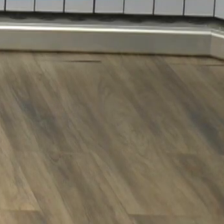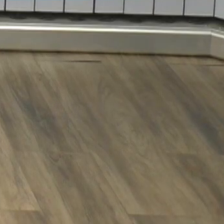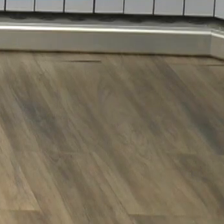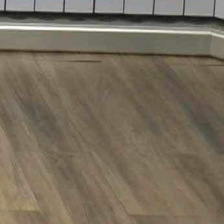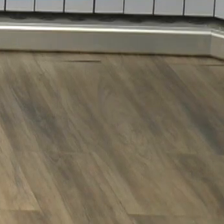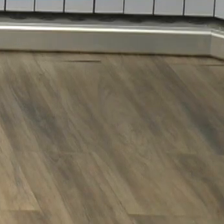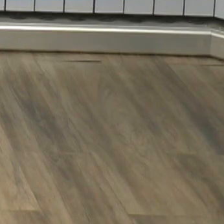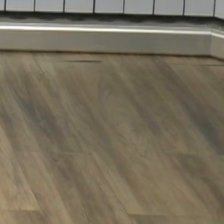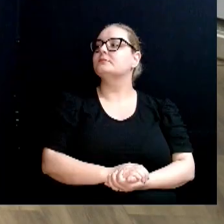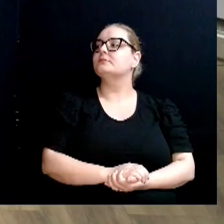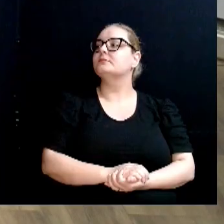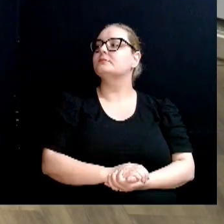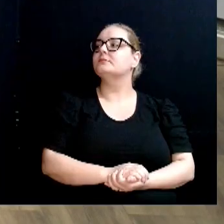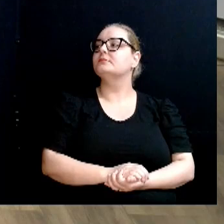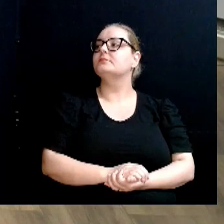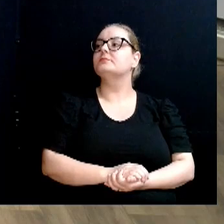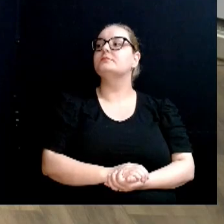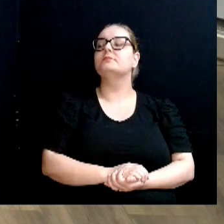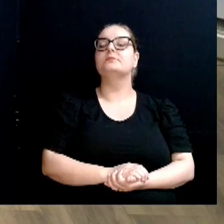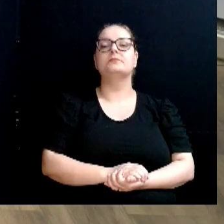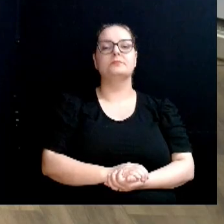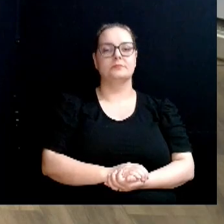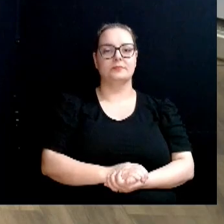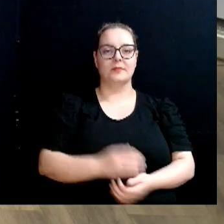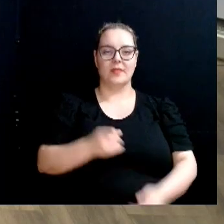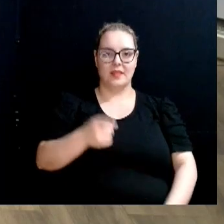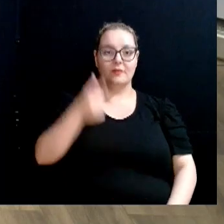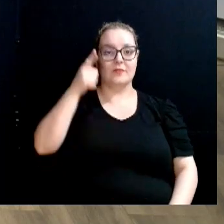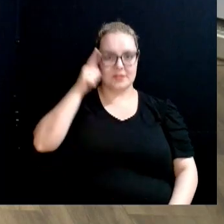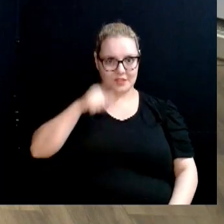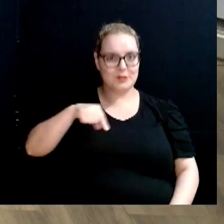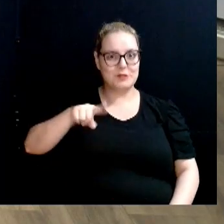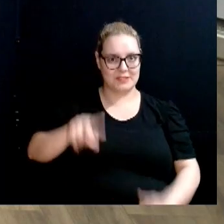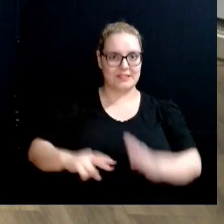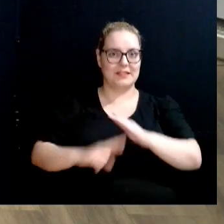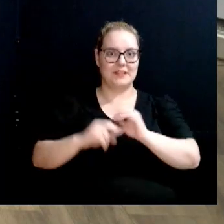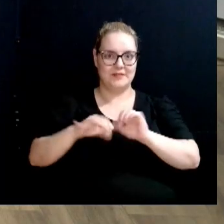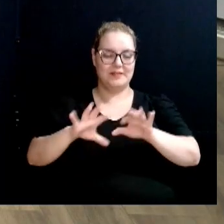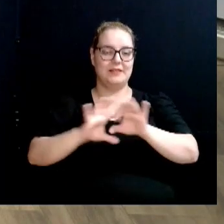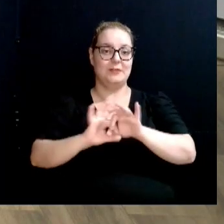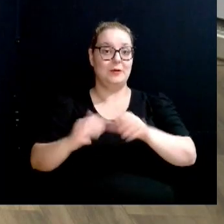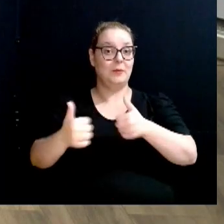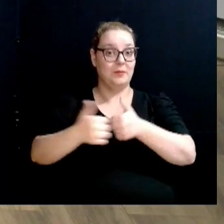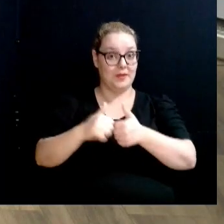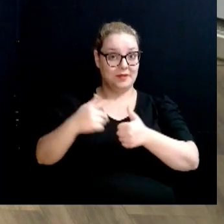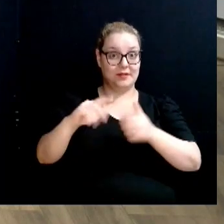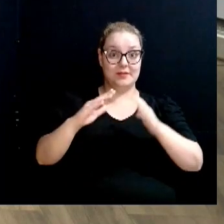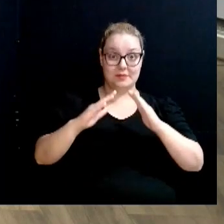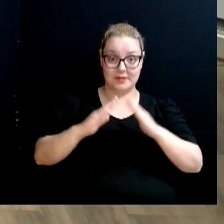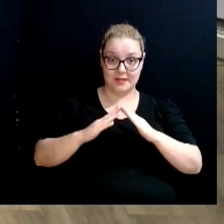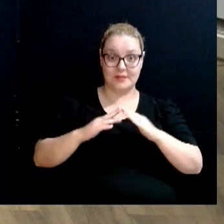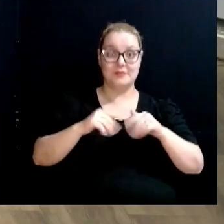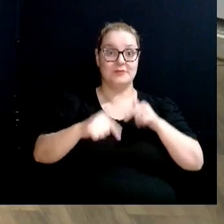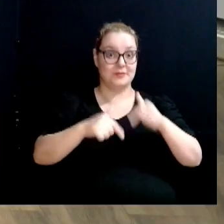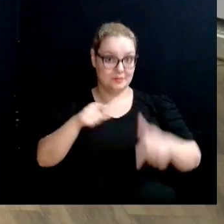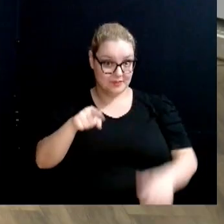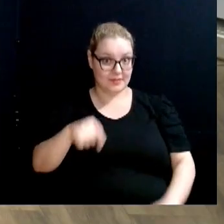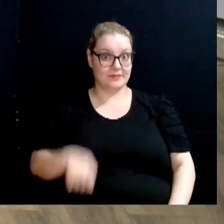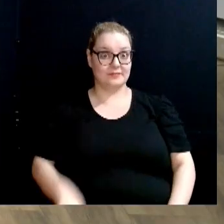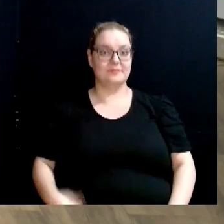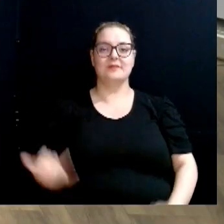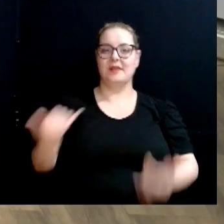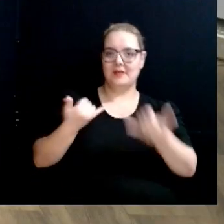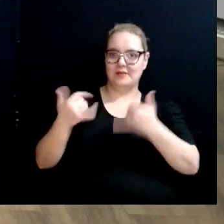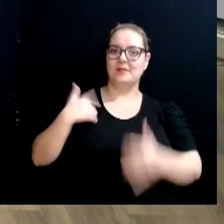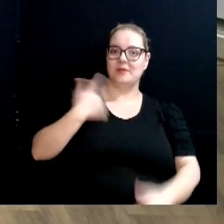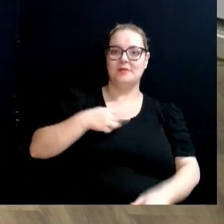E você ainda consegue ir à Feira Livre que fica perto da sua casa, do seu trabalho? Conta pra gente pelo WhatsApp da